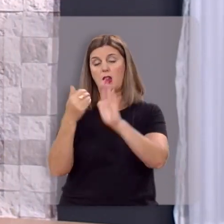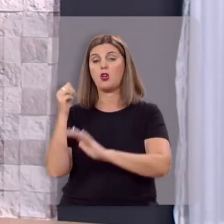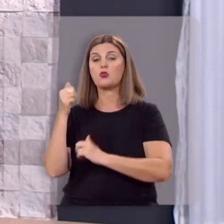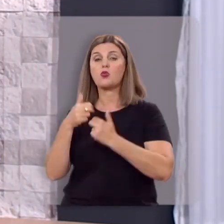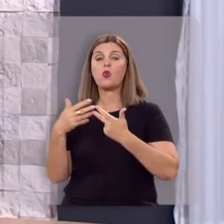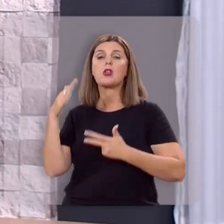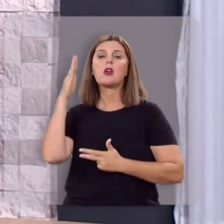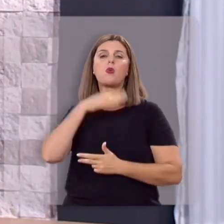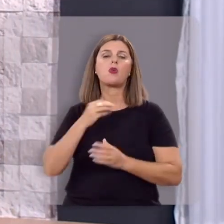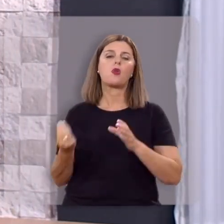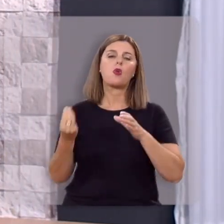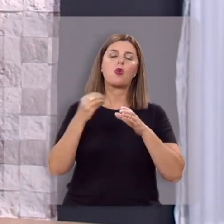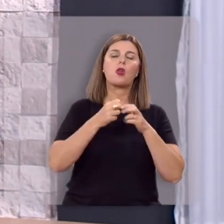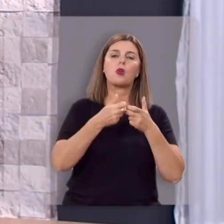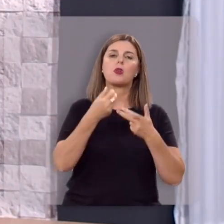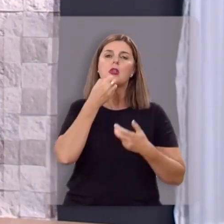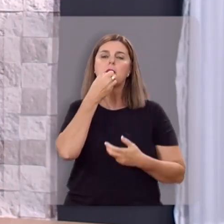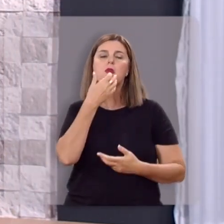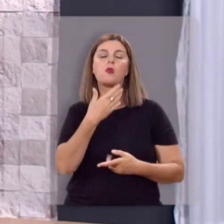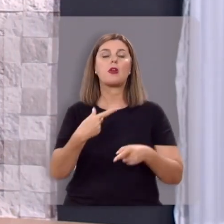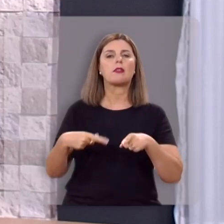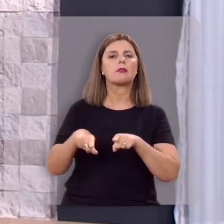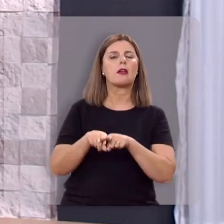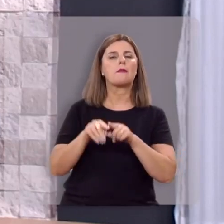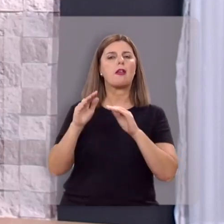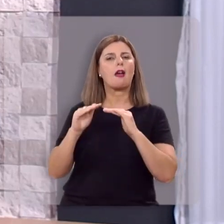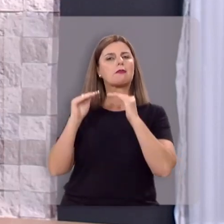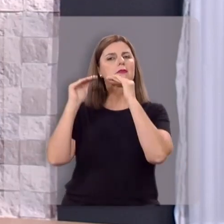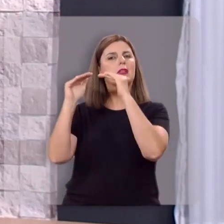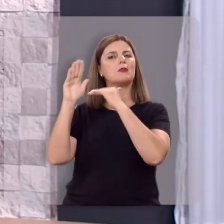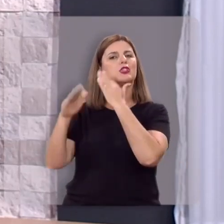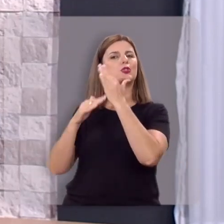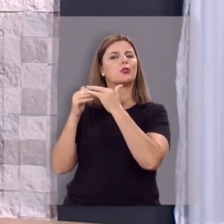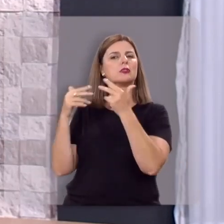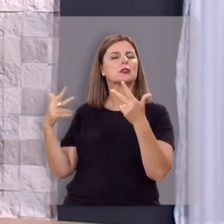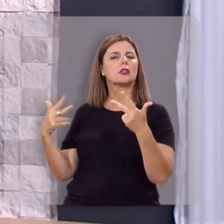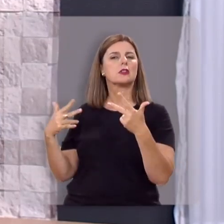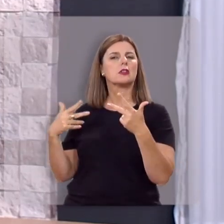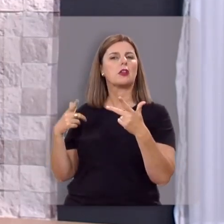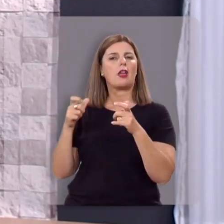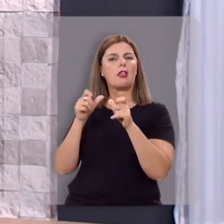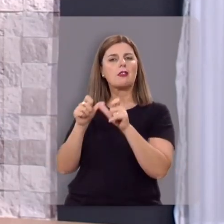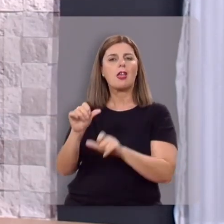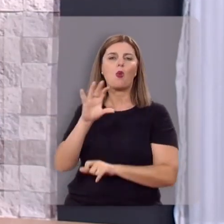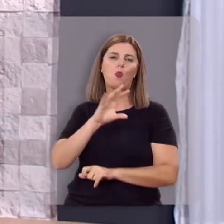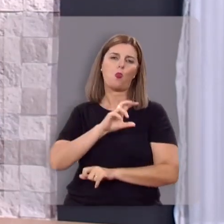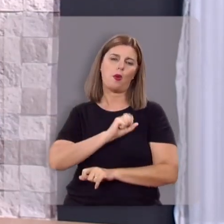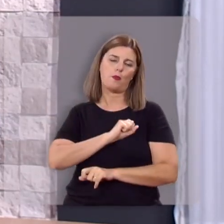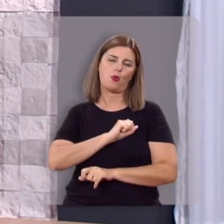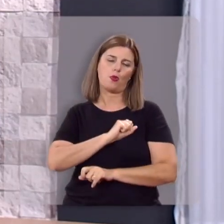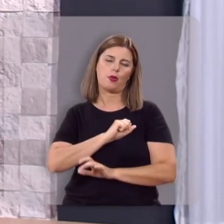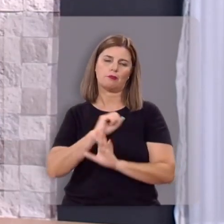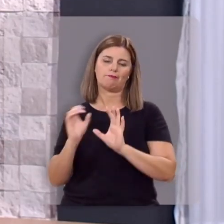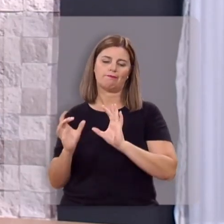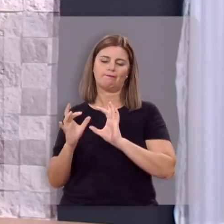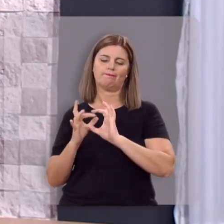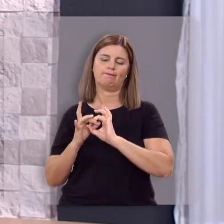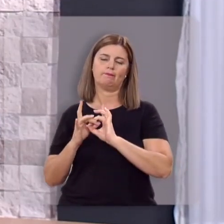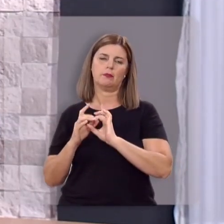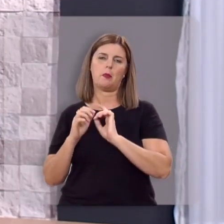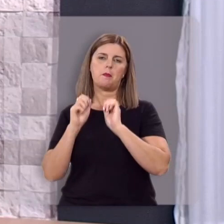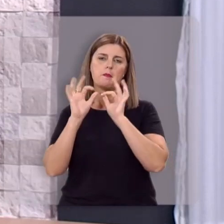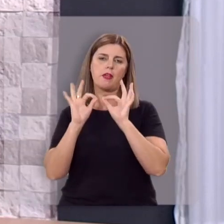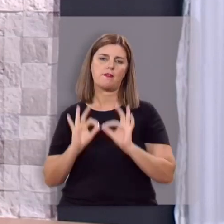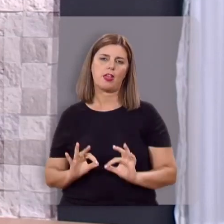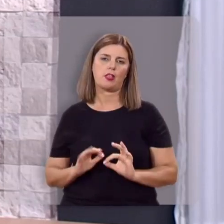vai fazer, tirando a coisa ruim, bota a coisa boa no lugar, você deve, acima de tudo, esteja o amor, que é o vínculo